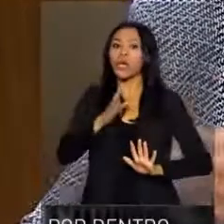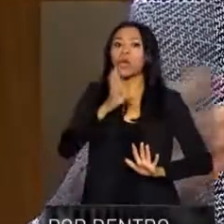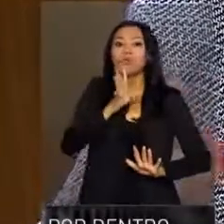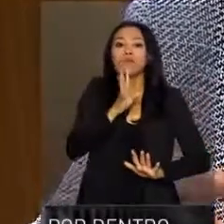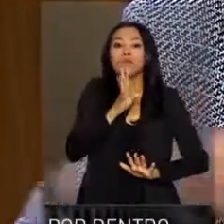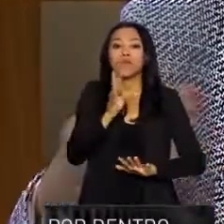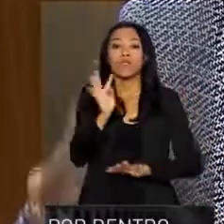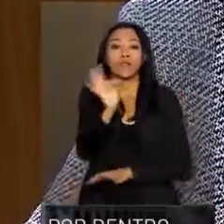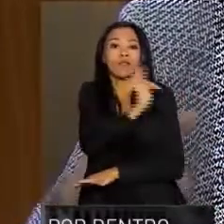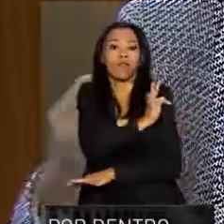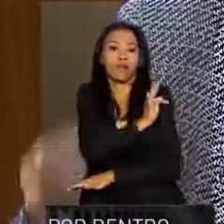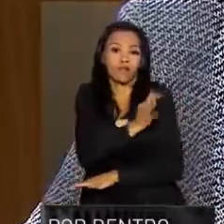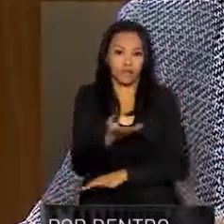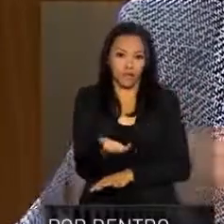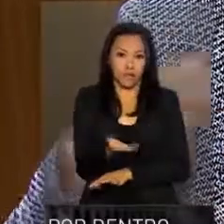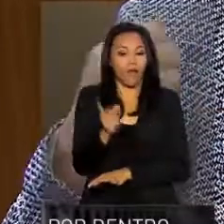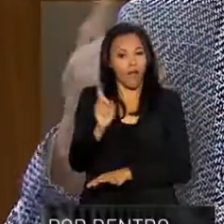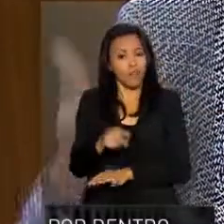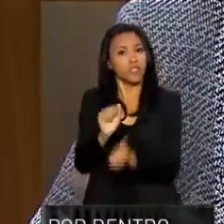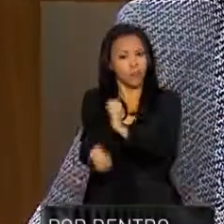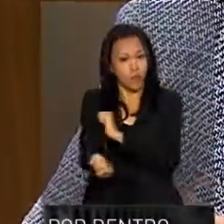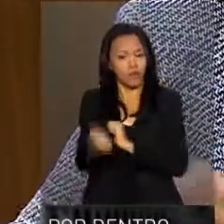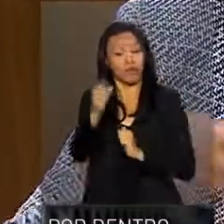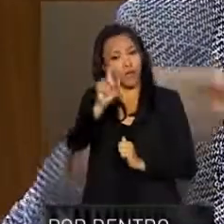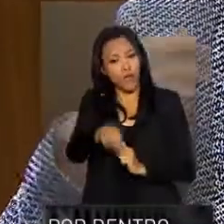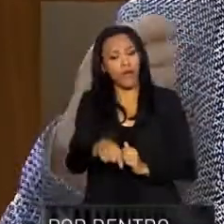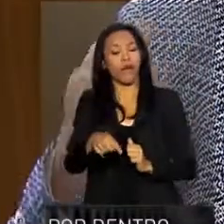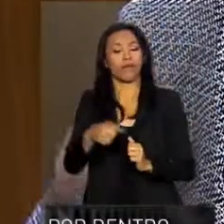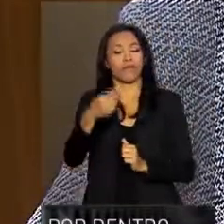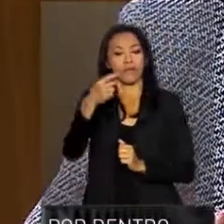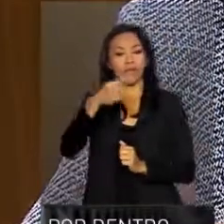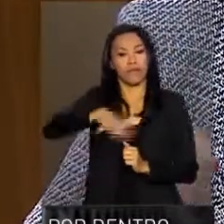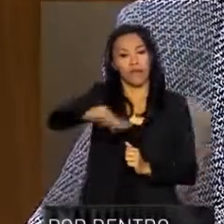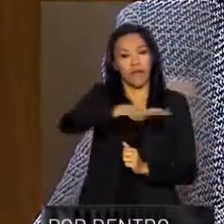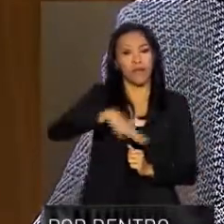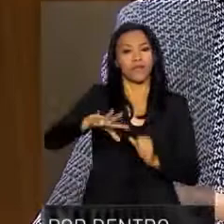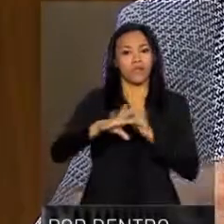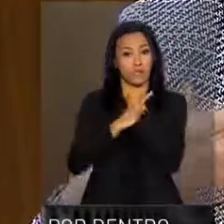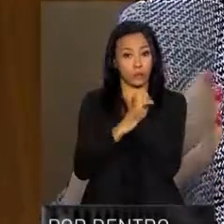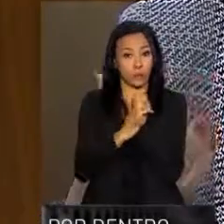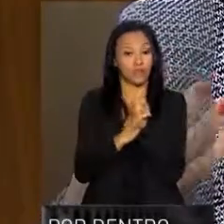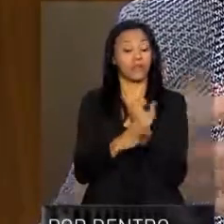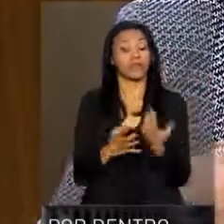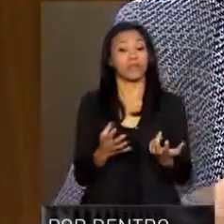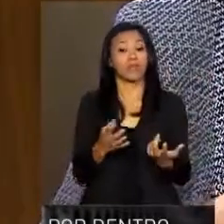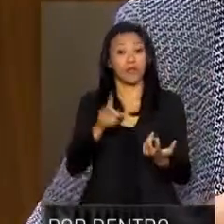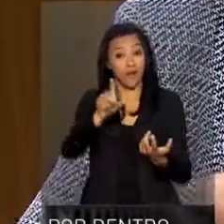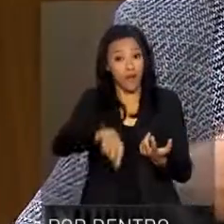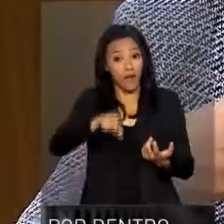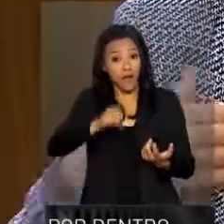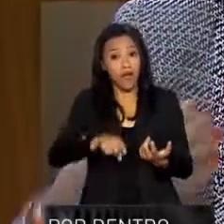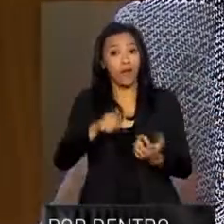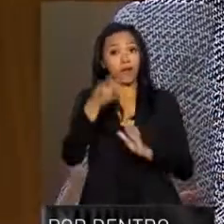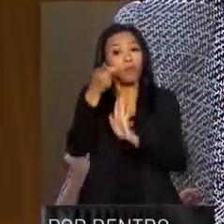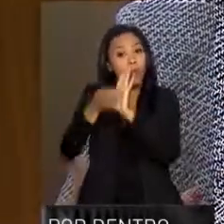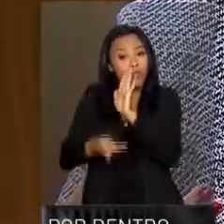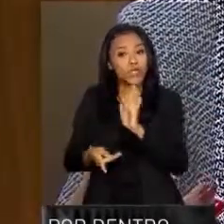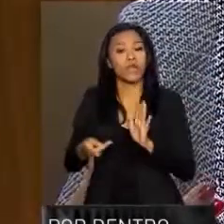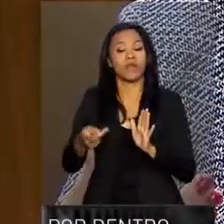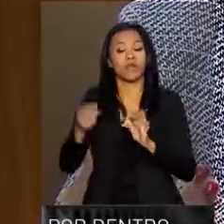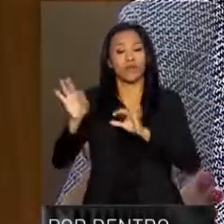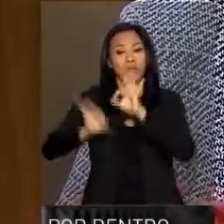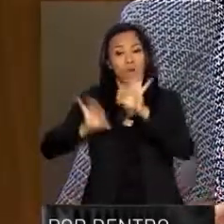pra isso é um projeto que envolve esporte segurança elas então é um projecto desenhado pela